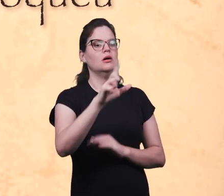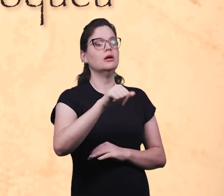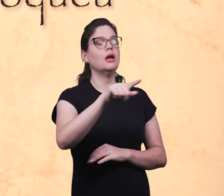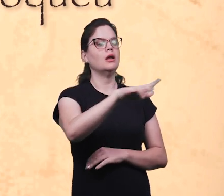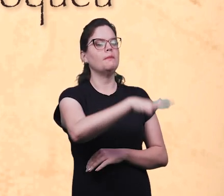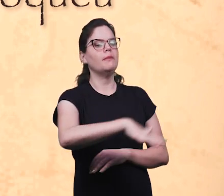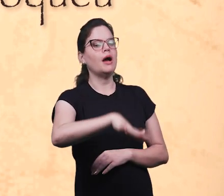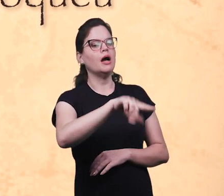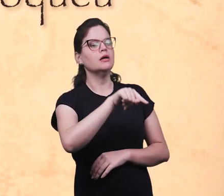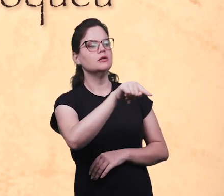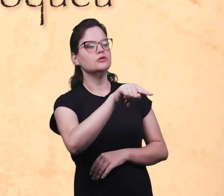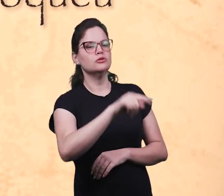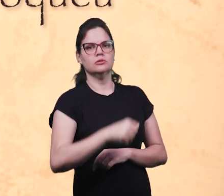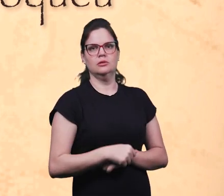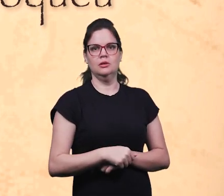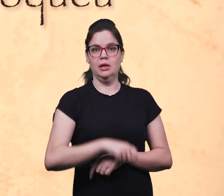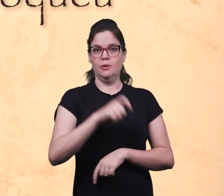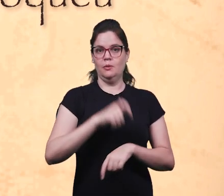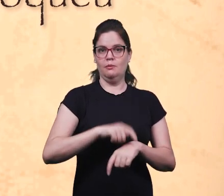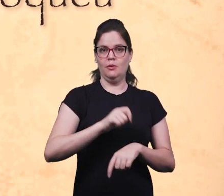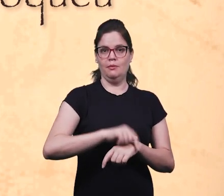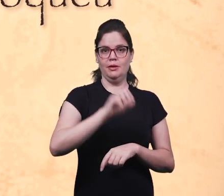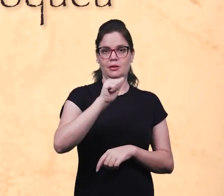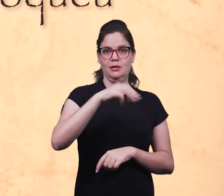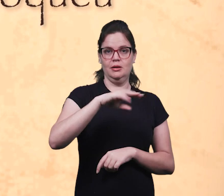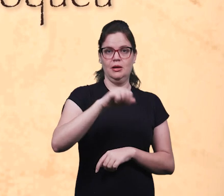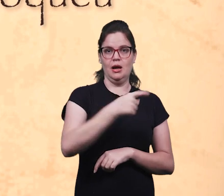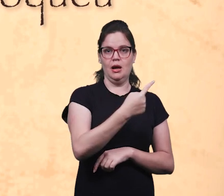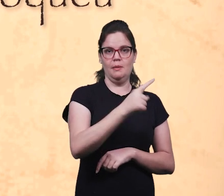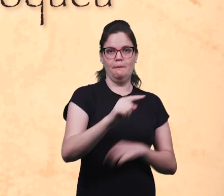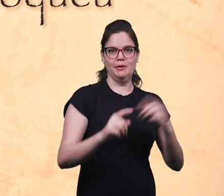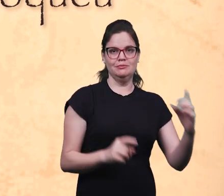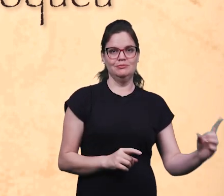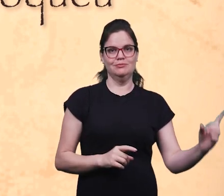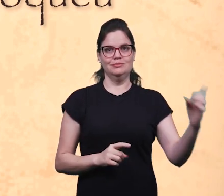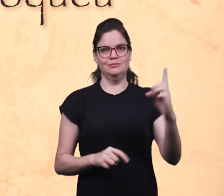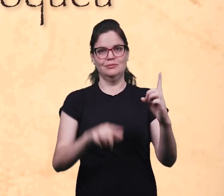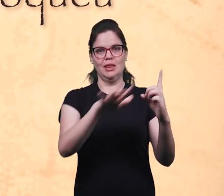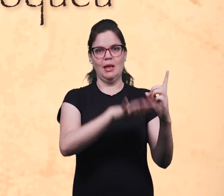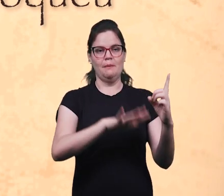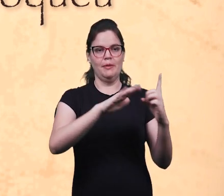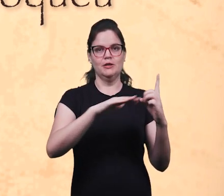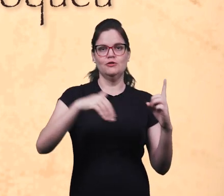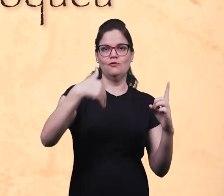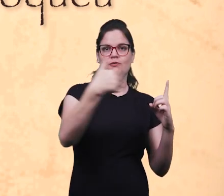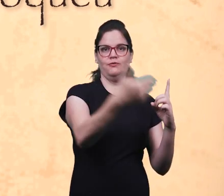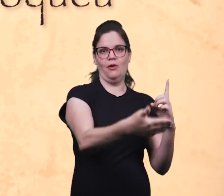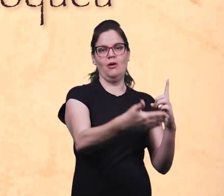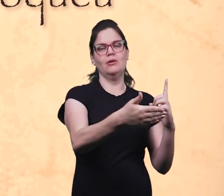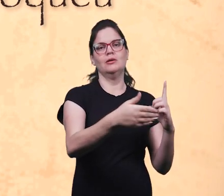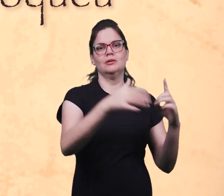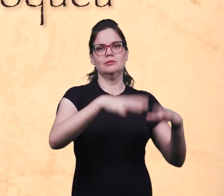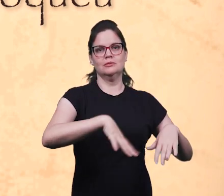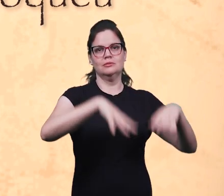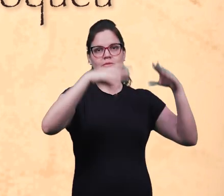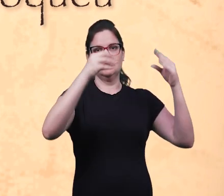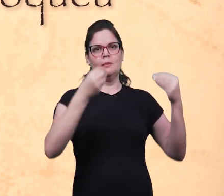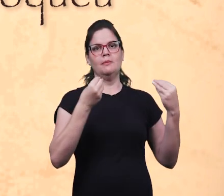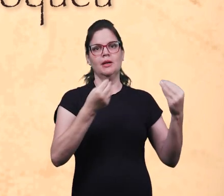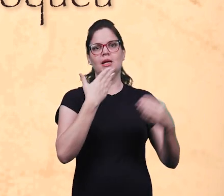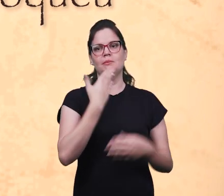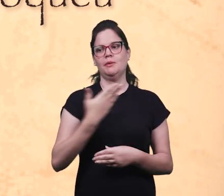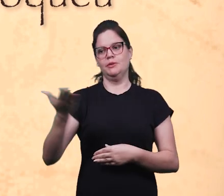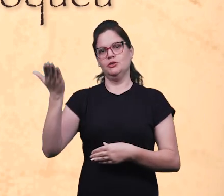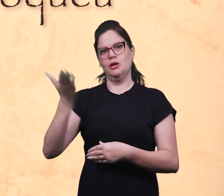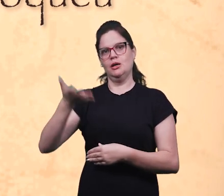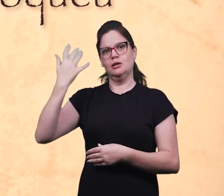Ora, esse era exatamente o momento em que Amã chegava ao vestíbulo, isso é, no pátio exterior do palácio real, a fim de pedir